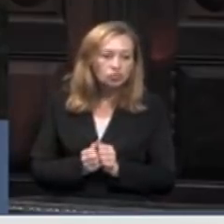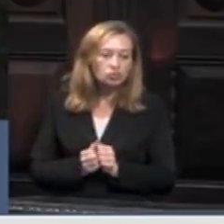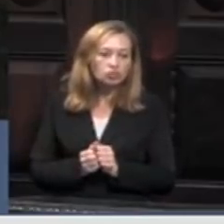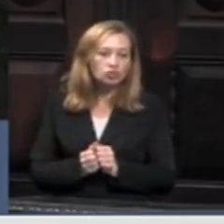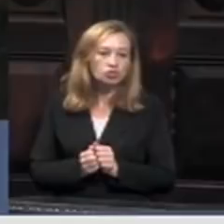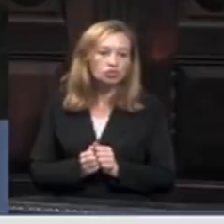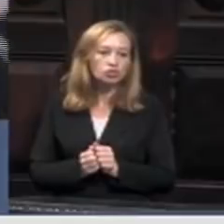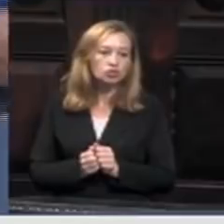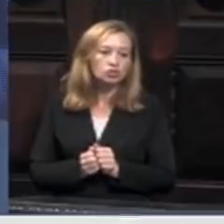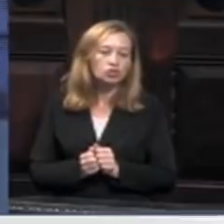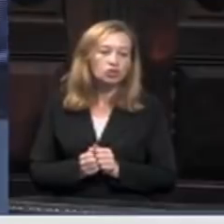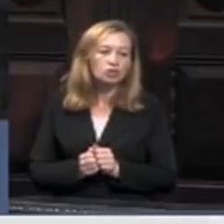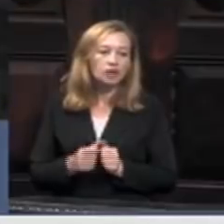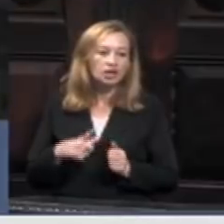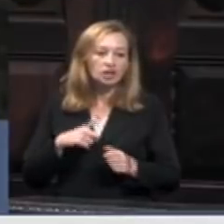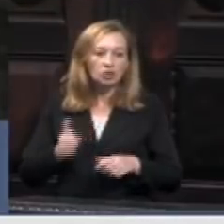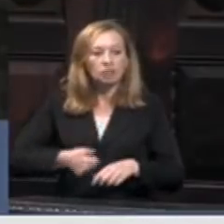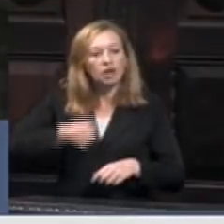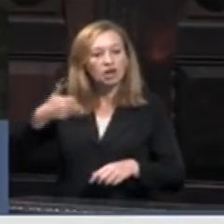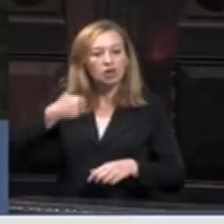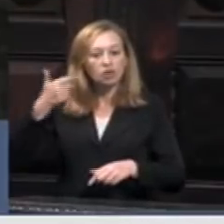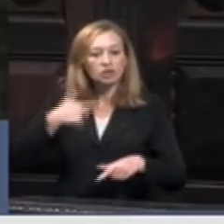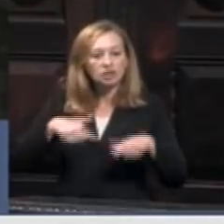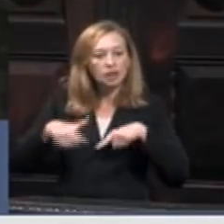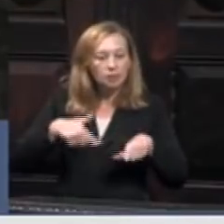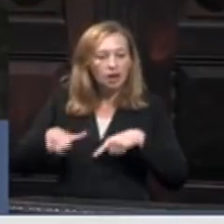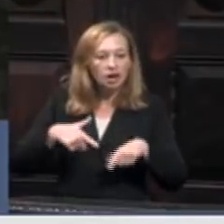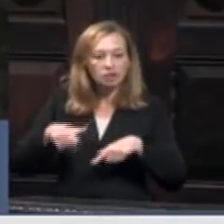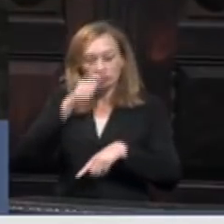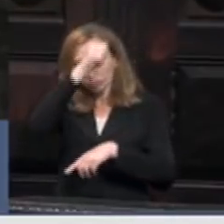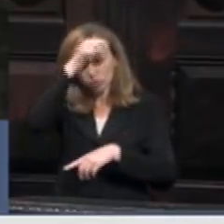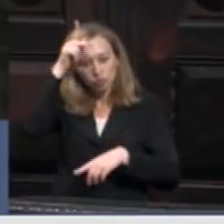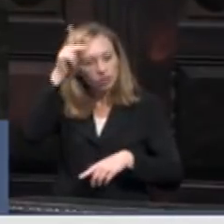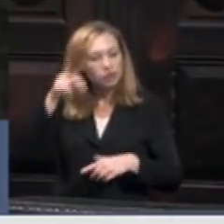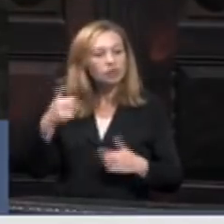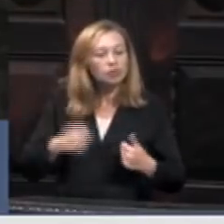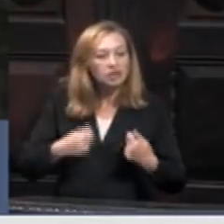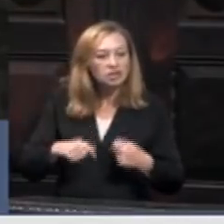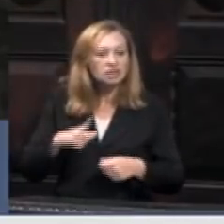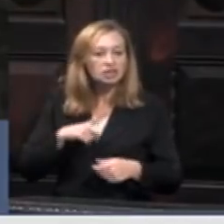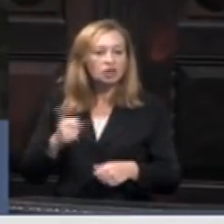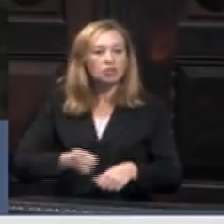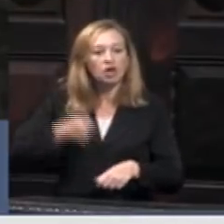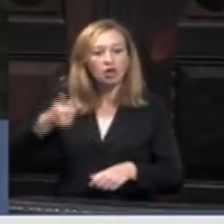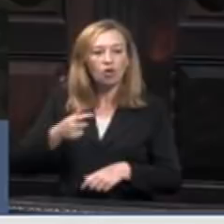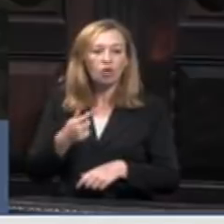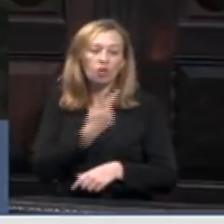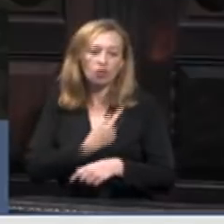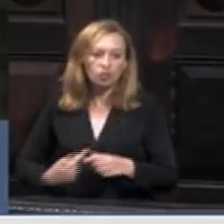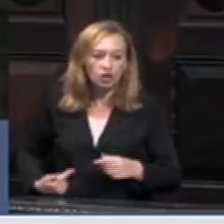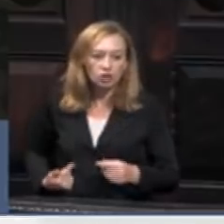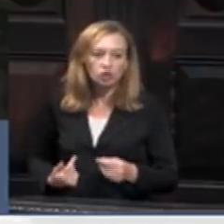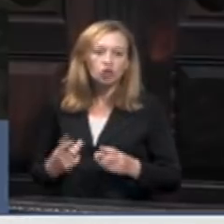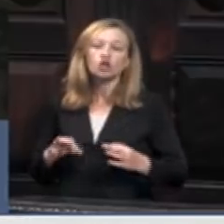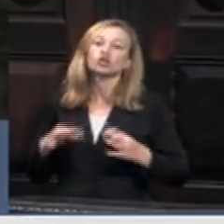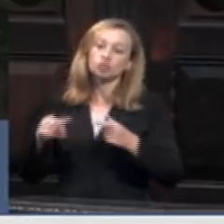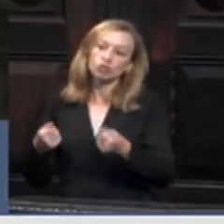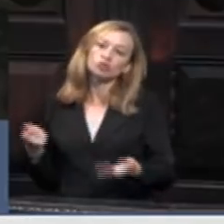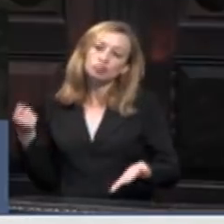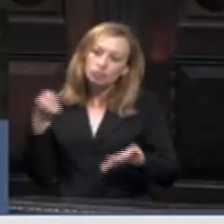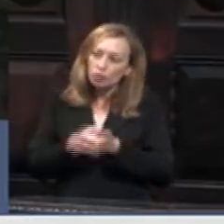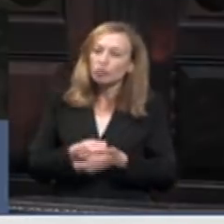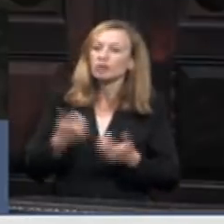dos serviços públicos, elas criam constrangimento no governo. Mas o governo tem que cumprir a lei, tem que cumprir o orçamento, tem que fazer os serviços